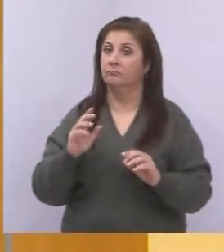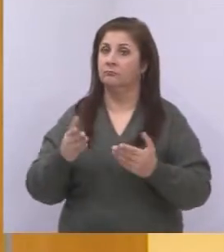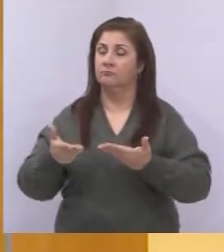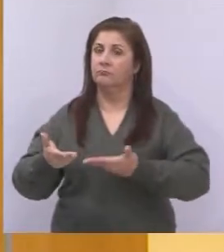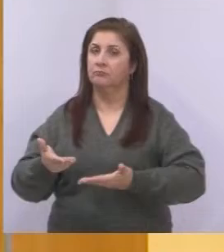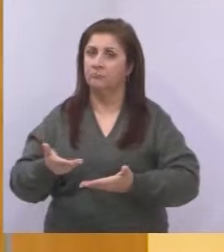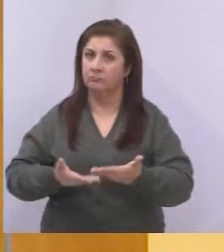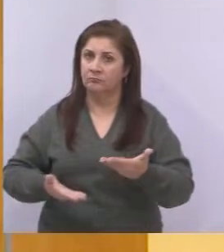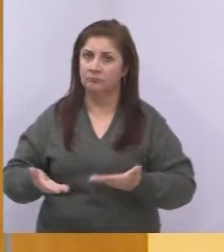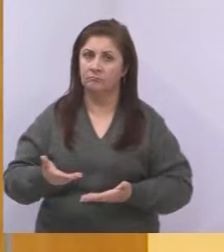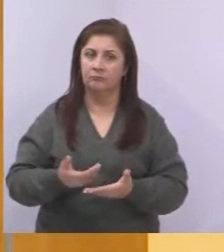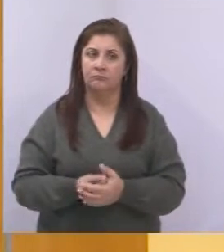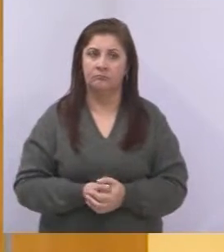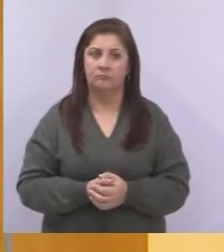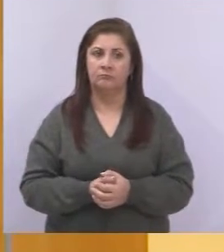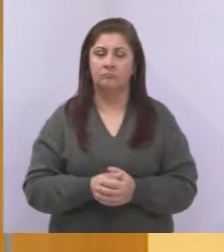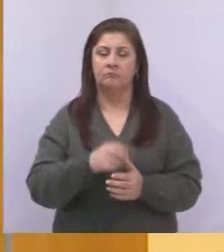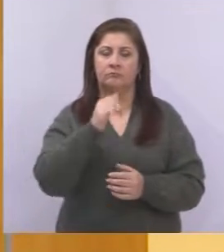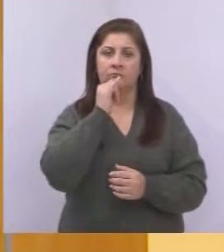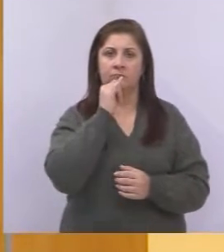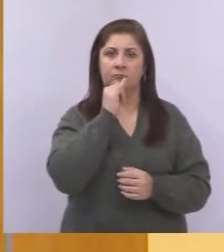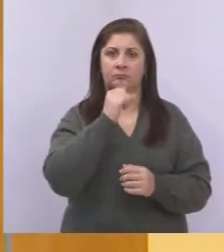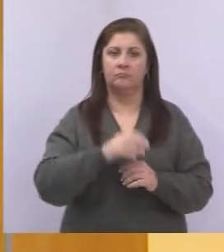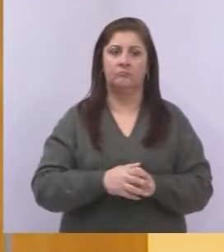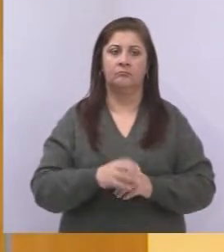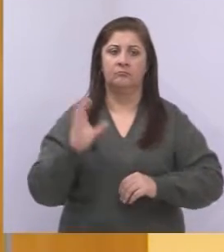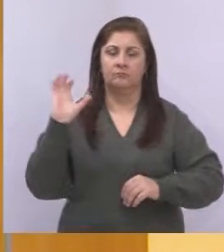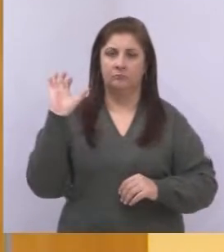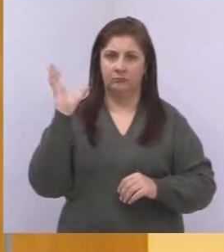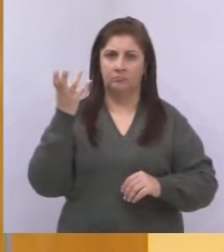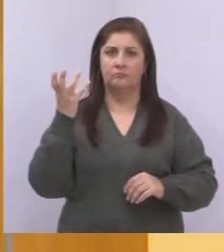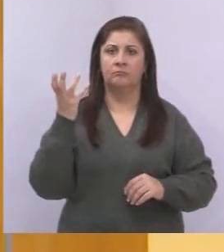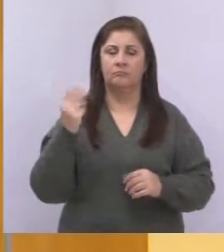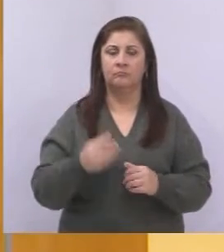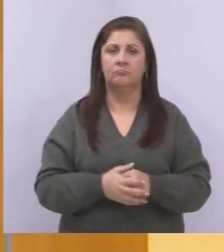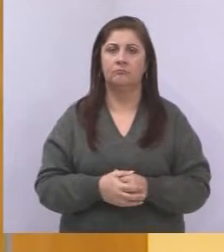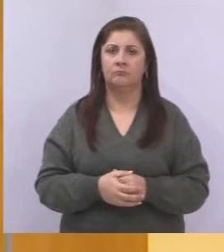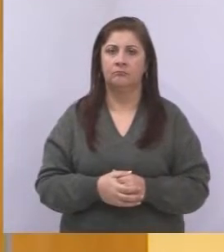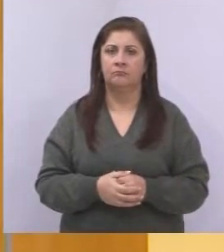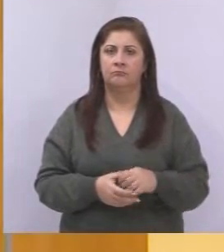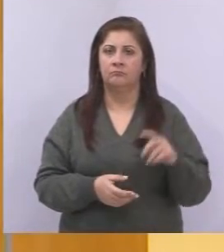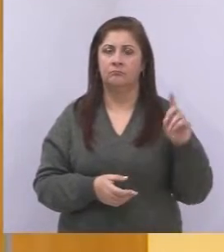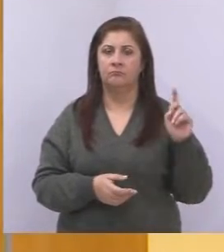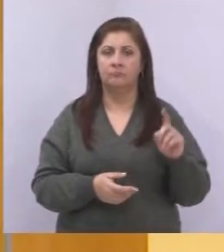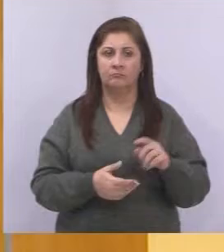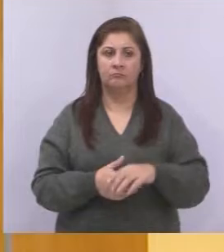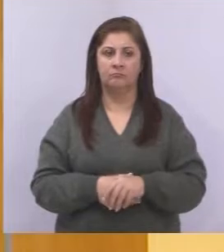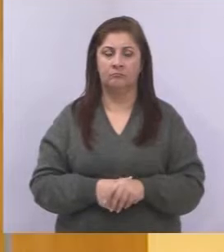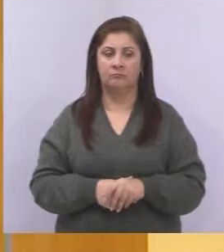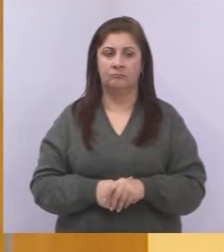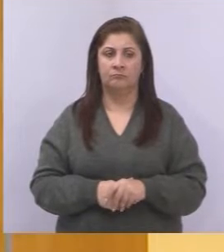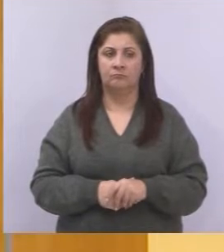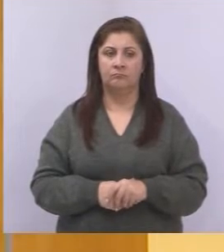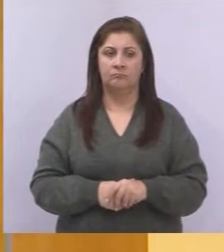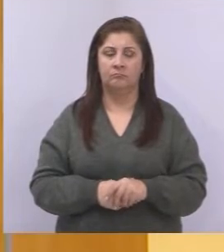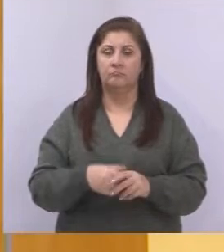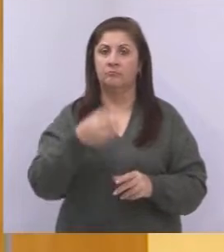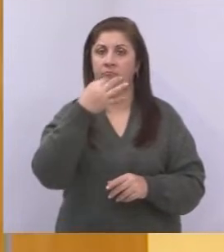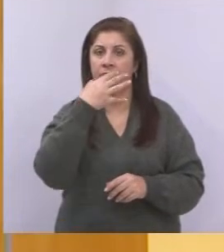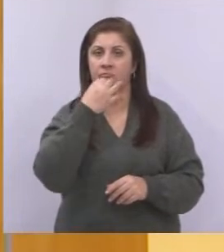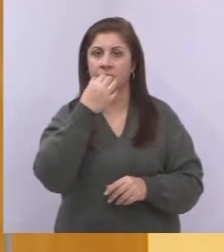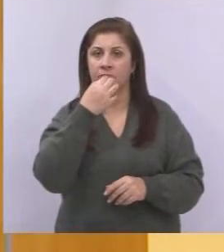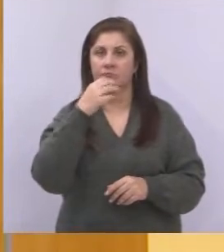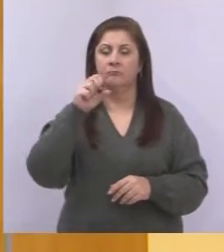né? Eu venho aqui, eu vou usar um exemplo que aconteceu recentemente com esse nobre vereador aqui na farmácia do